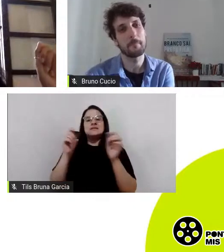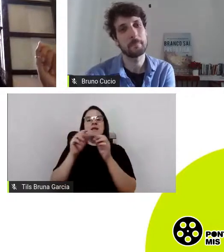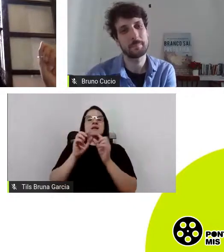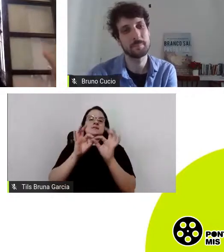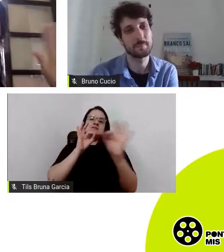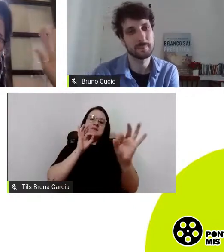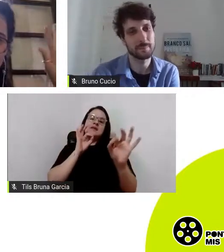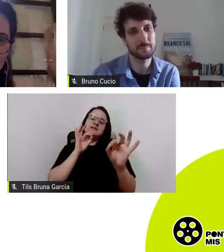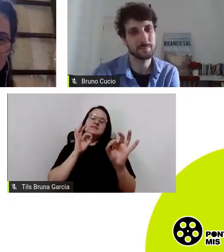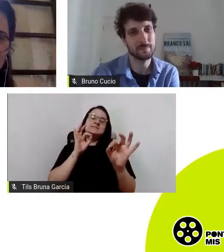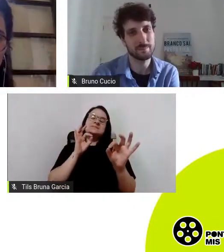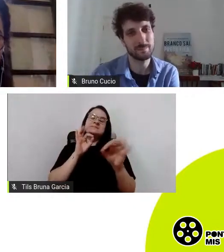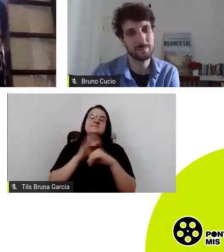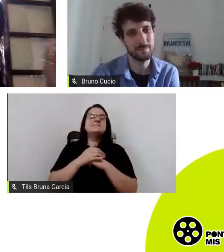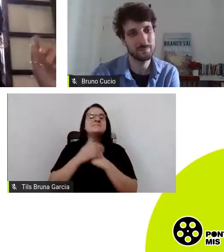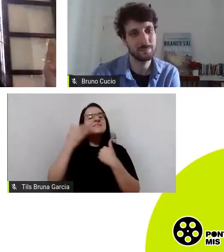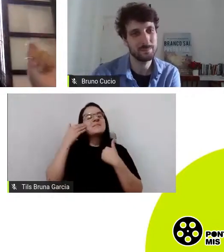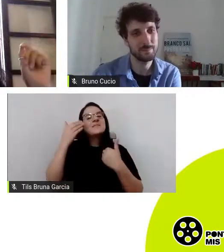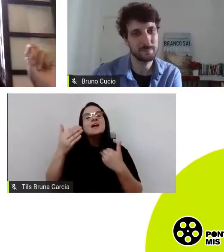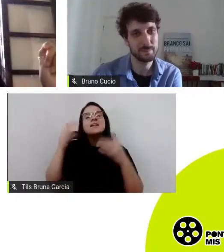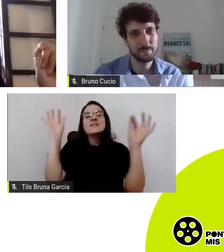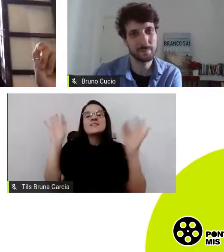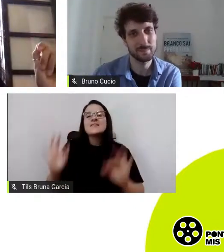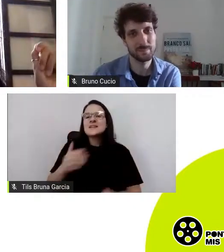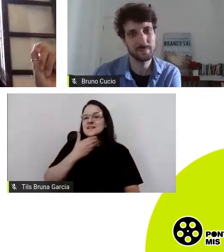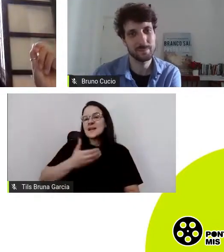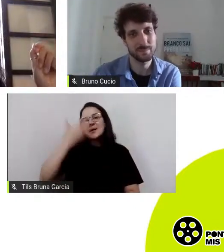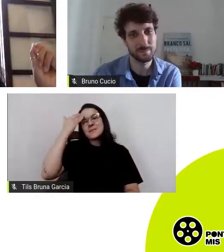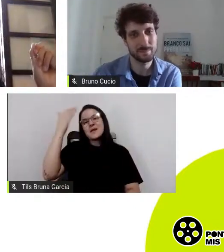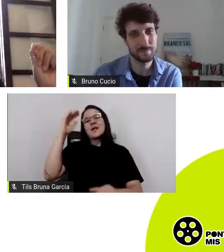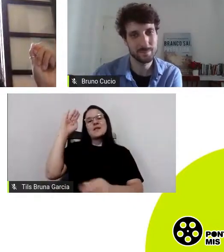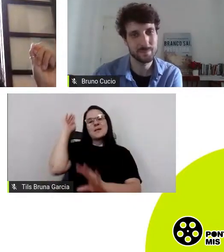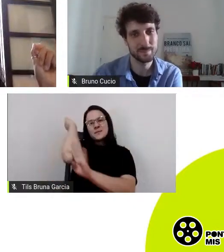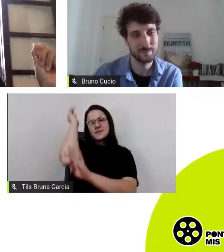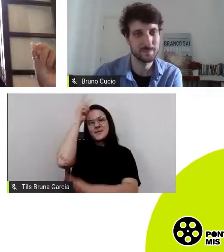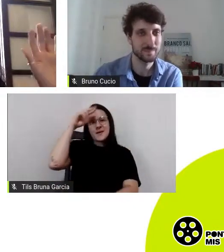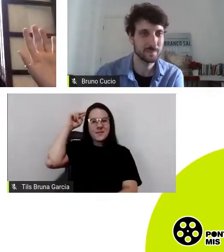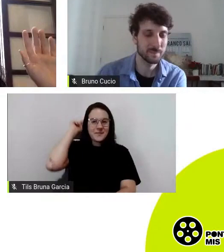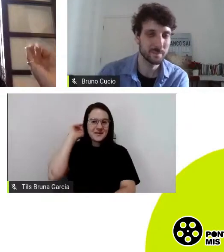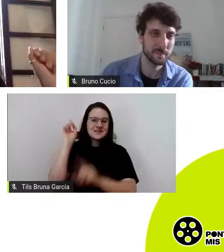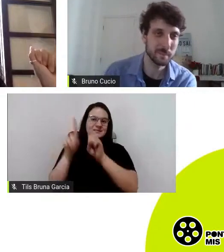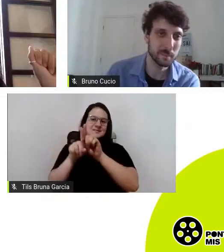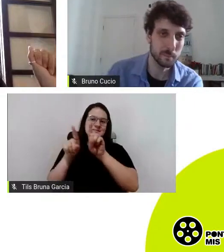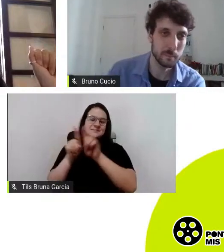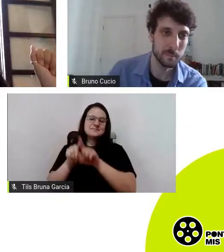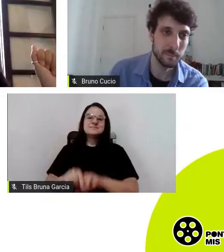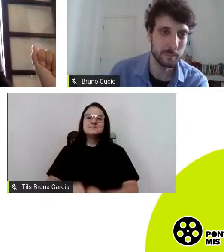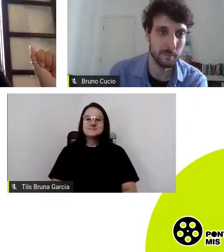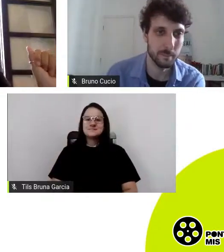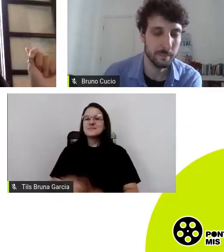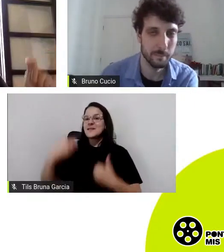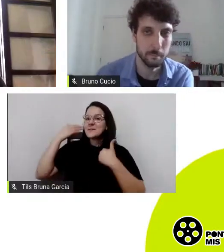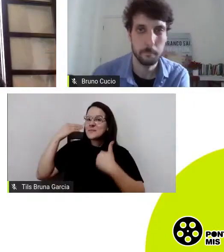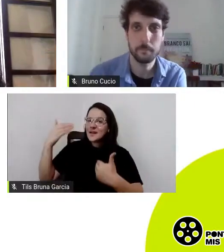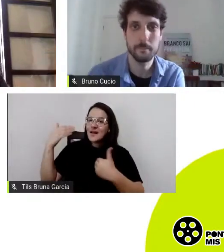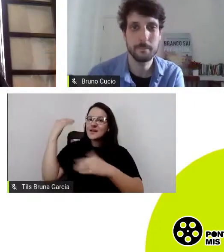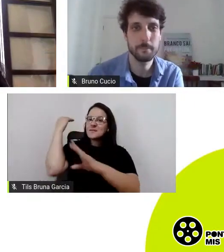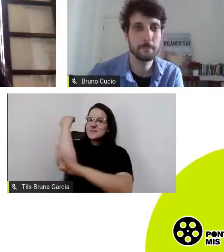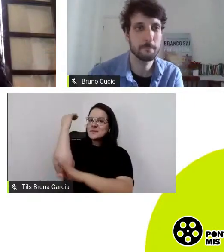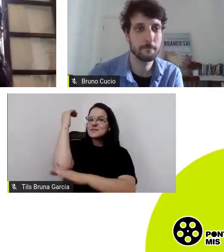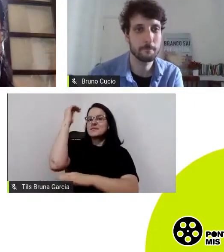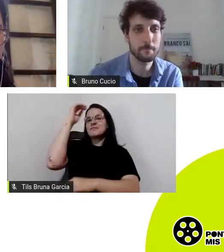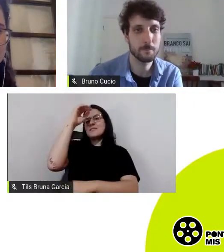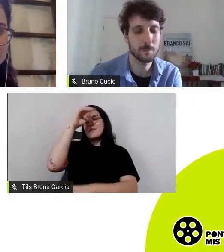mas que a gente vai poder comemorar, assim, à distância. Obrigada e Feliz Natal para todo mundo. Obrigada, Bruna e Roberta. Exatamente, também. Obrigada, Bruna e Roberta, aí,